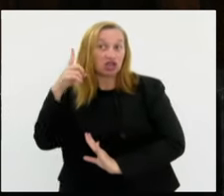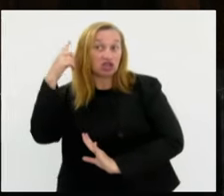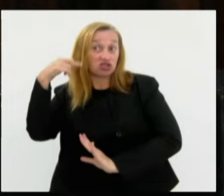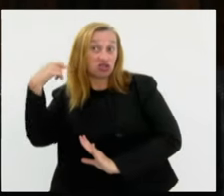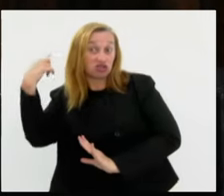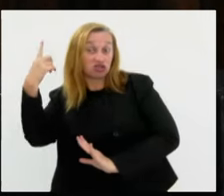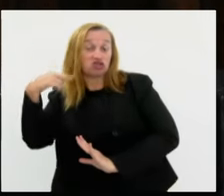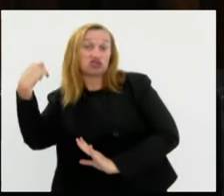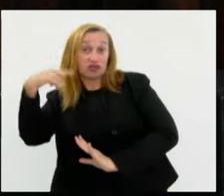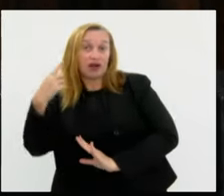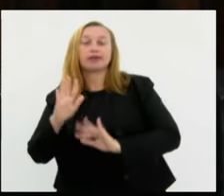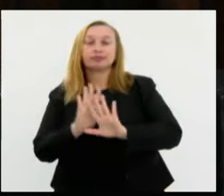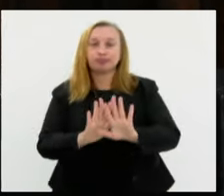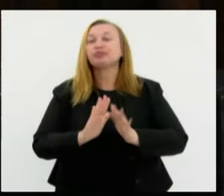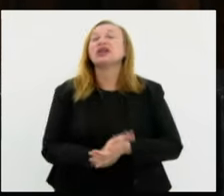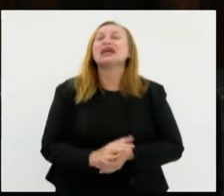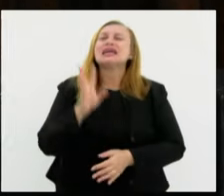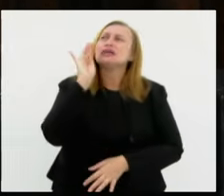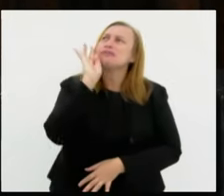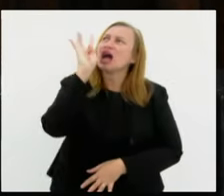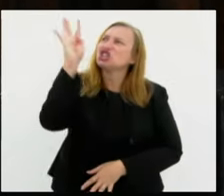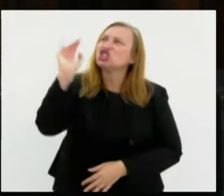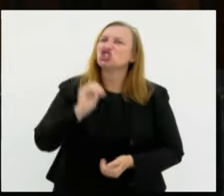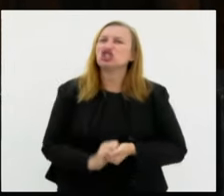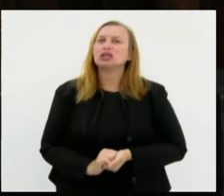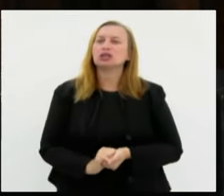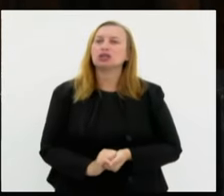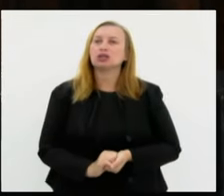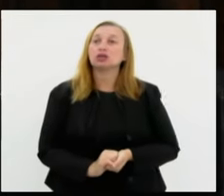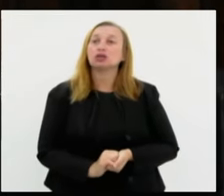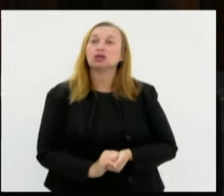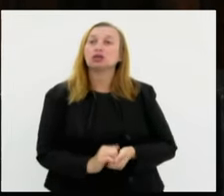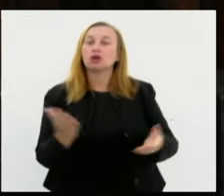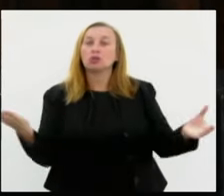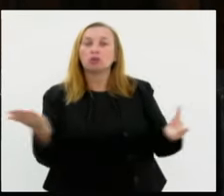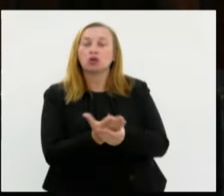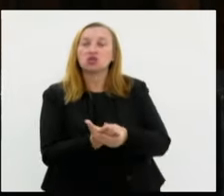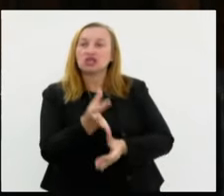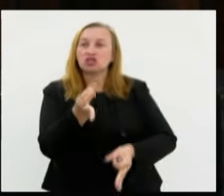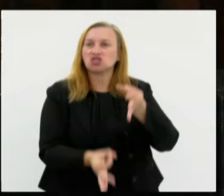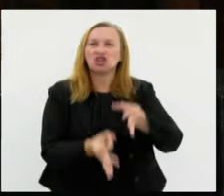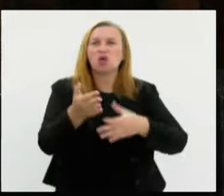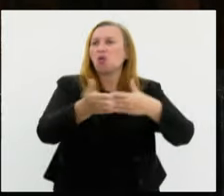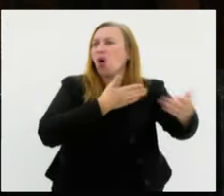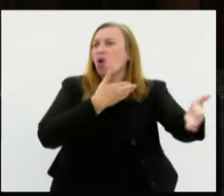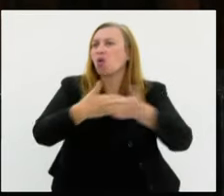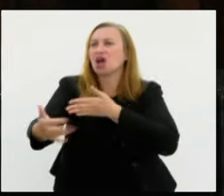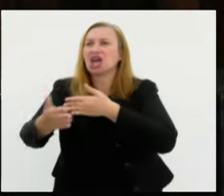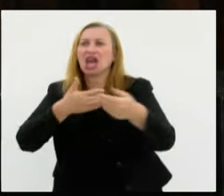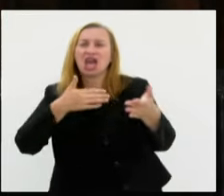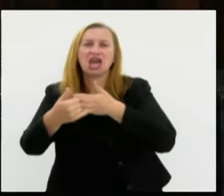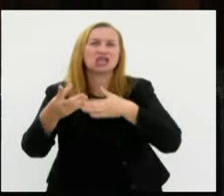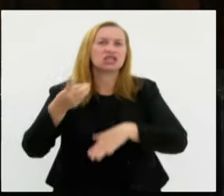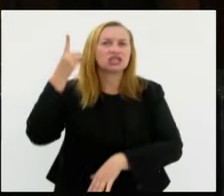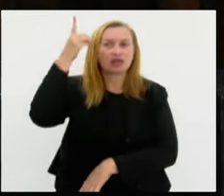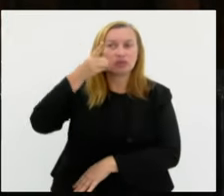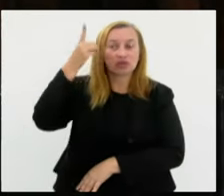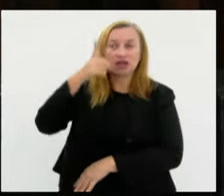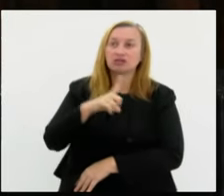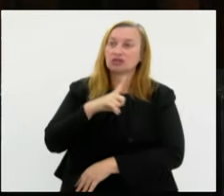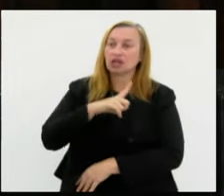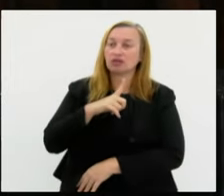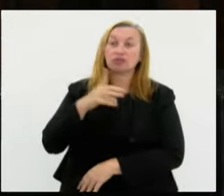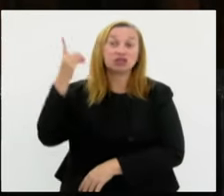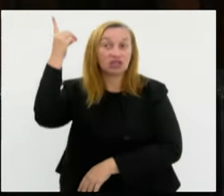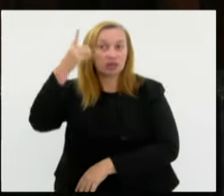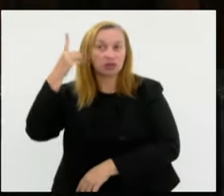se, ao proceder uma medida judicial contra qualquer parlamentar, e aqui temos parlamentares